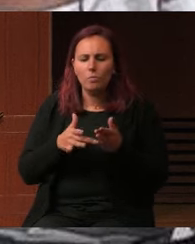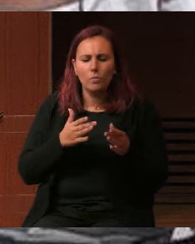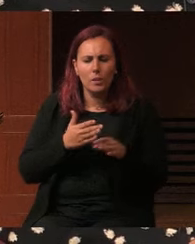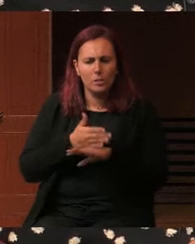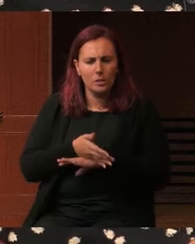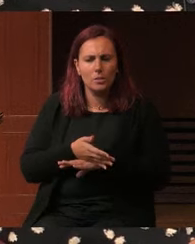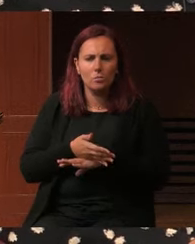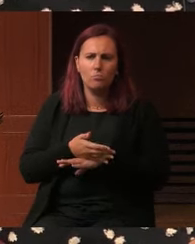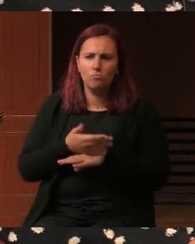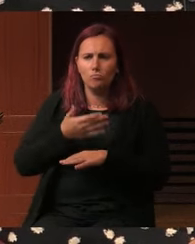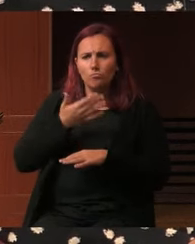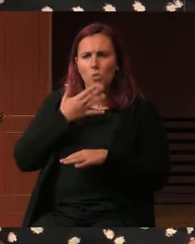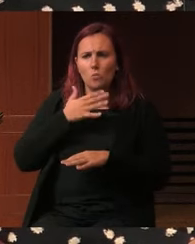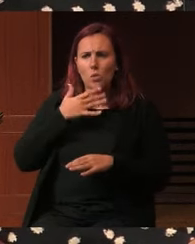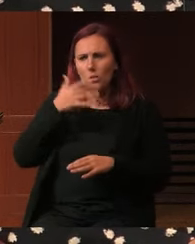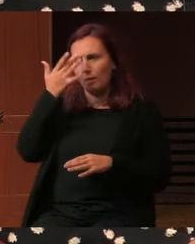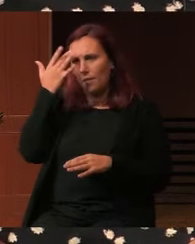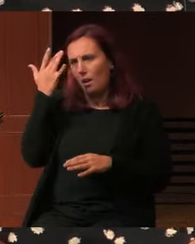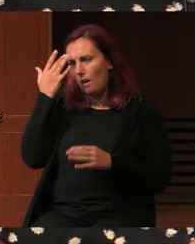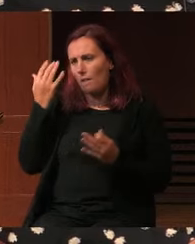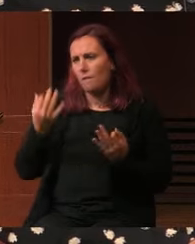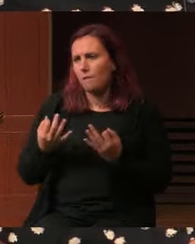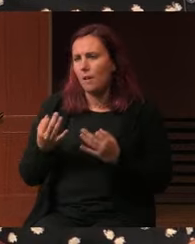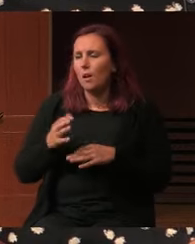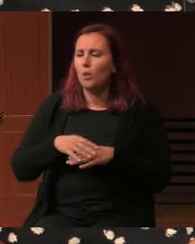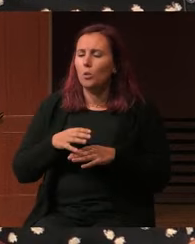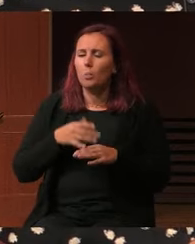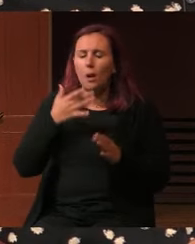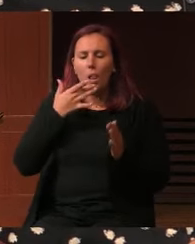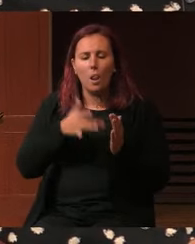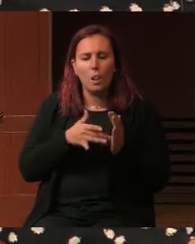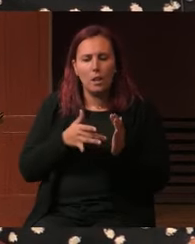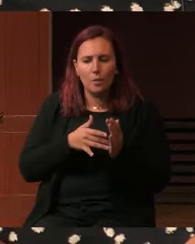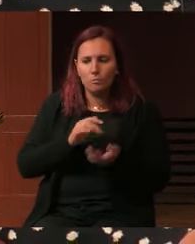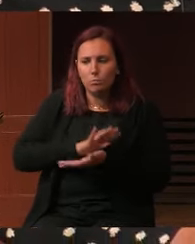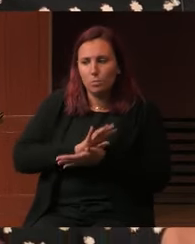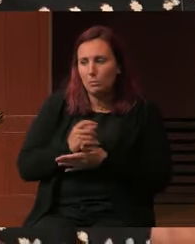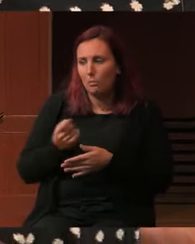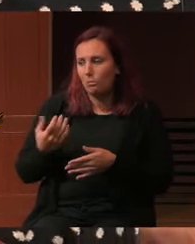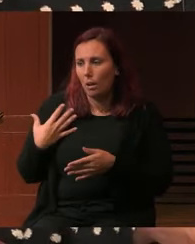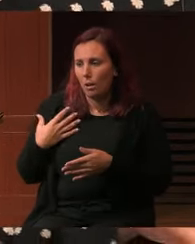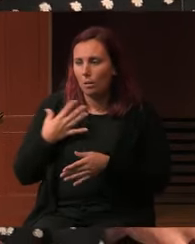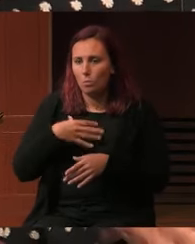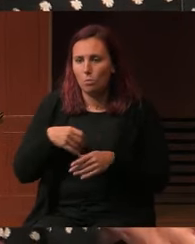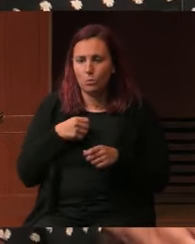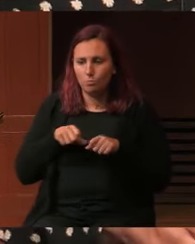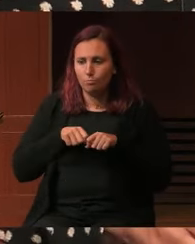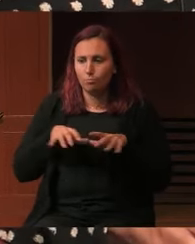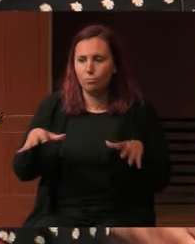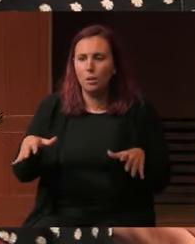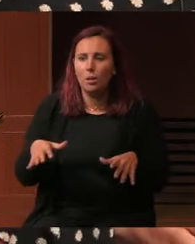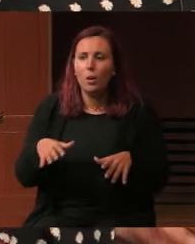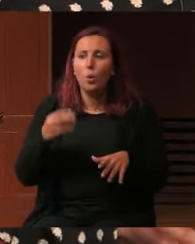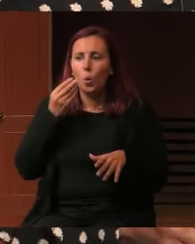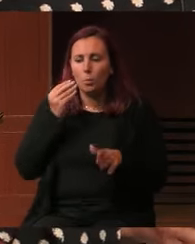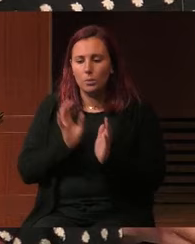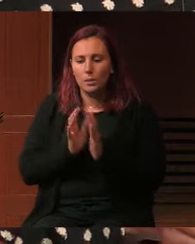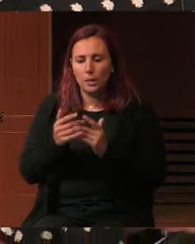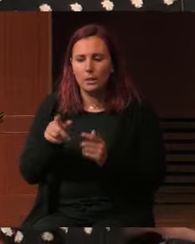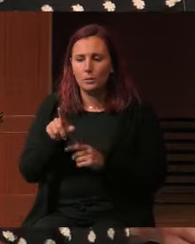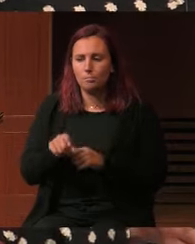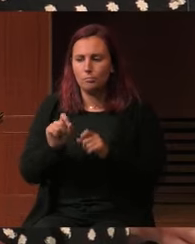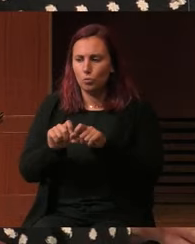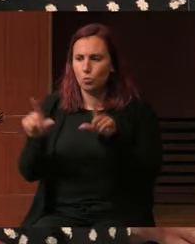fácil, não é? Portanto, conseguimos encontrar livros acabados de publicar no mundo inteiro à distância de um clique